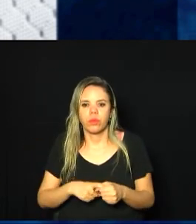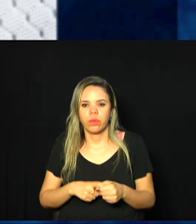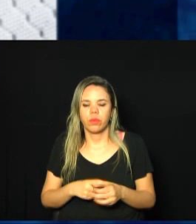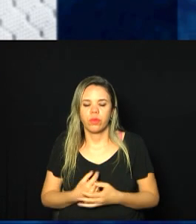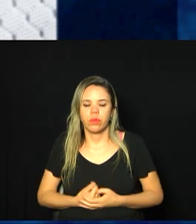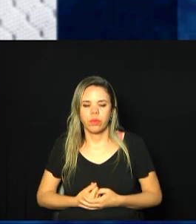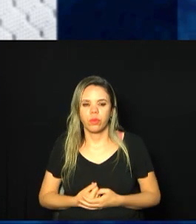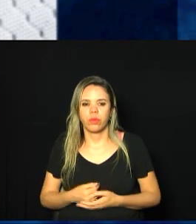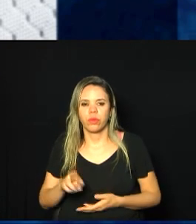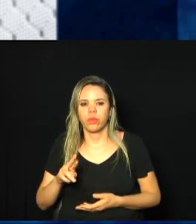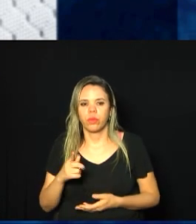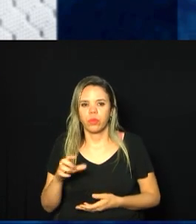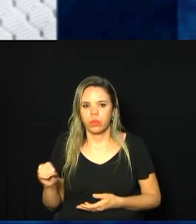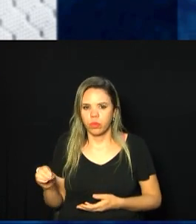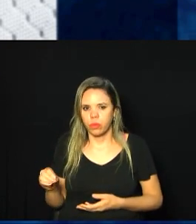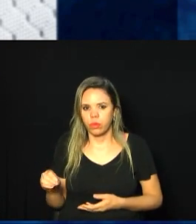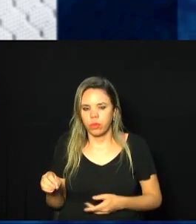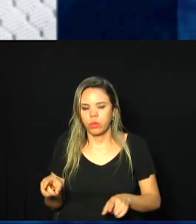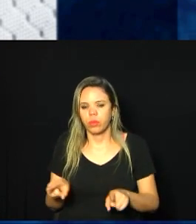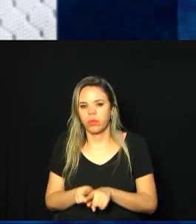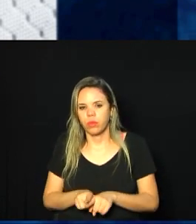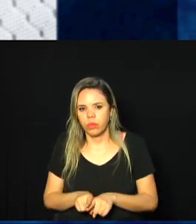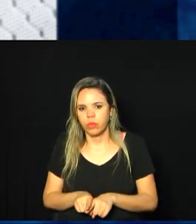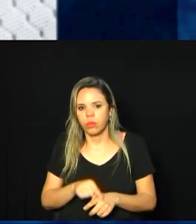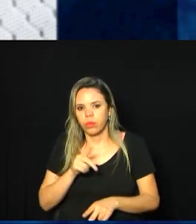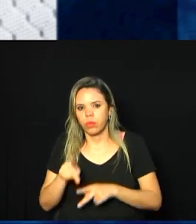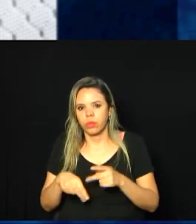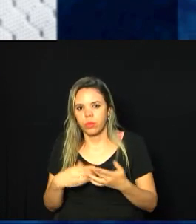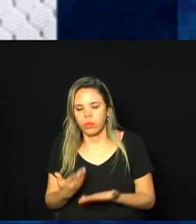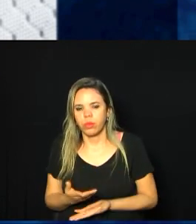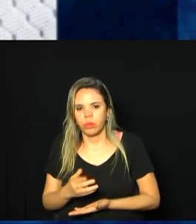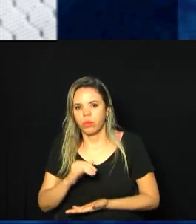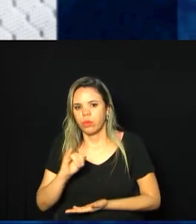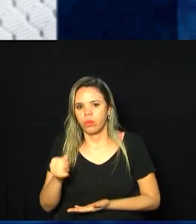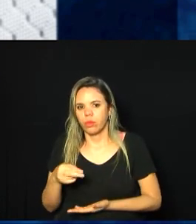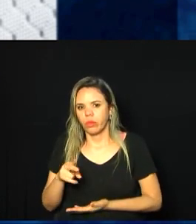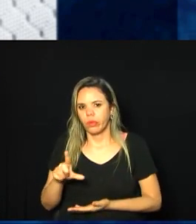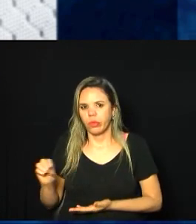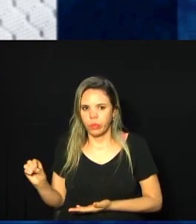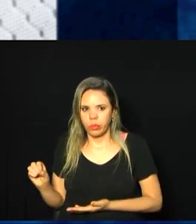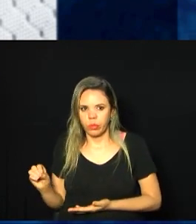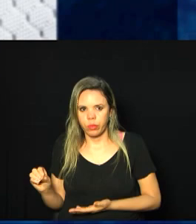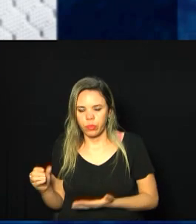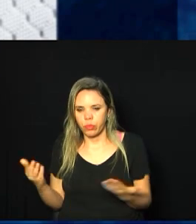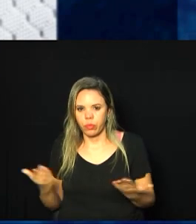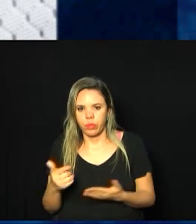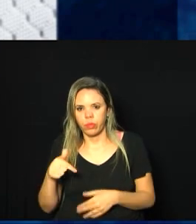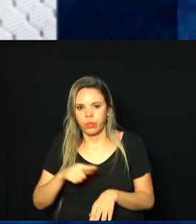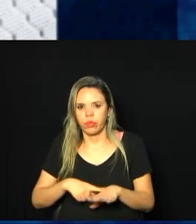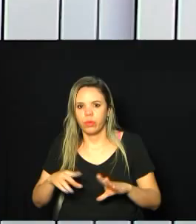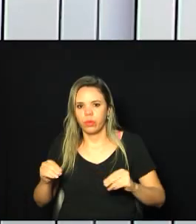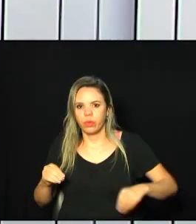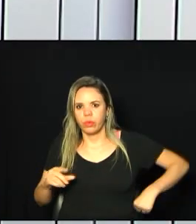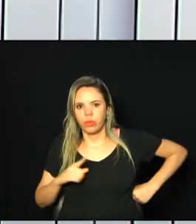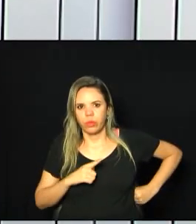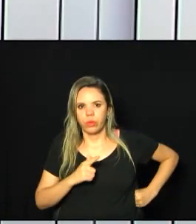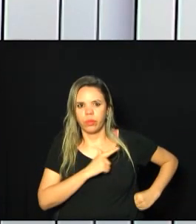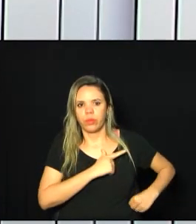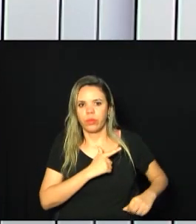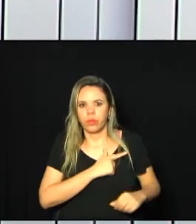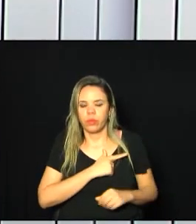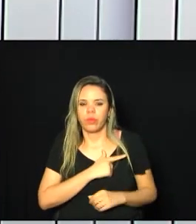meio-campista Rodrigo Andrade e também com o atacante Júlio César. Então, hoje, 7h da noite, tem Guarani